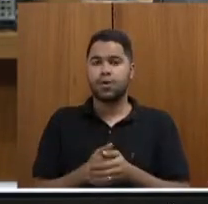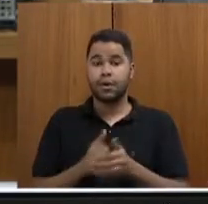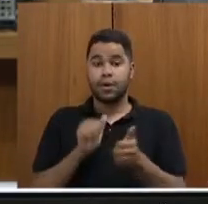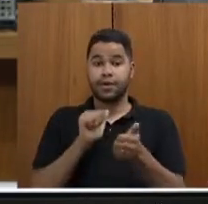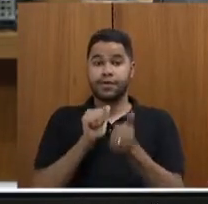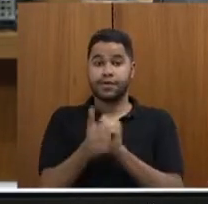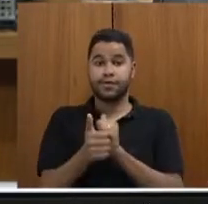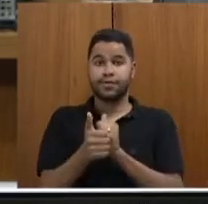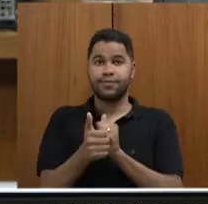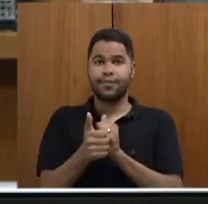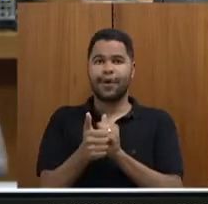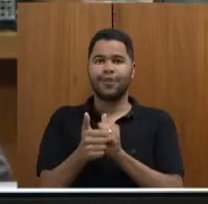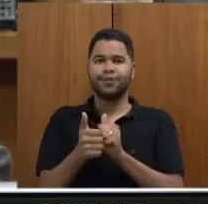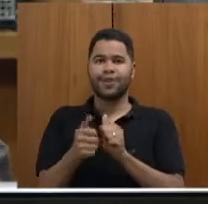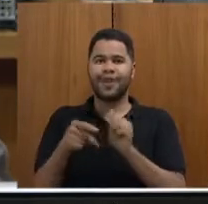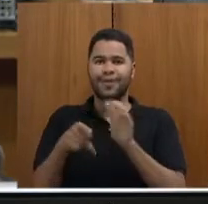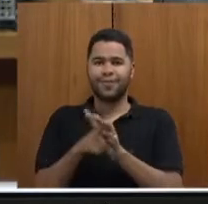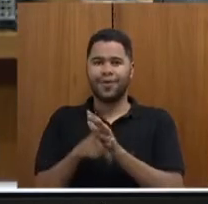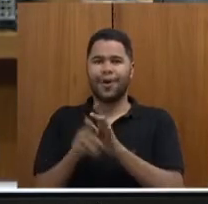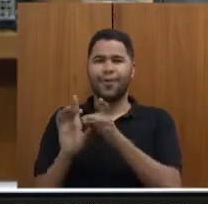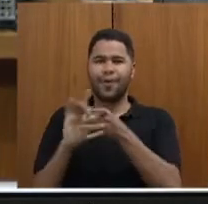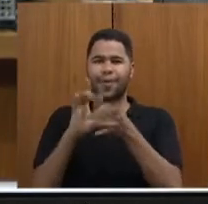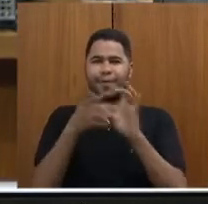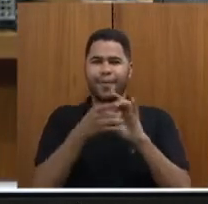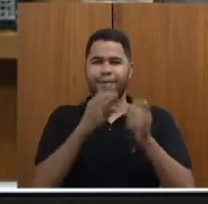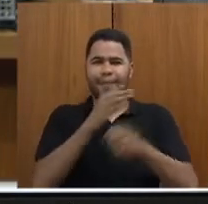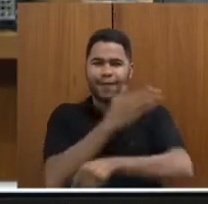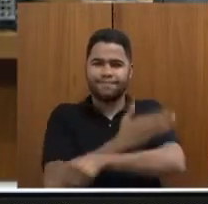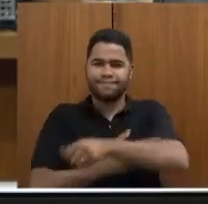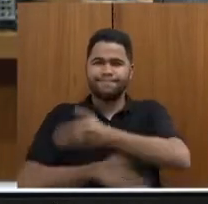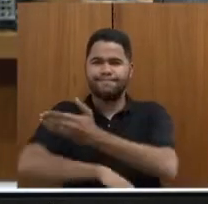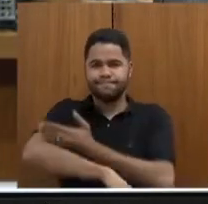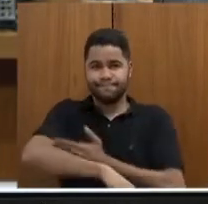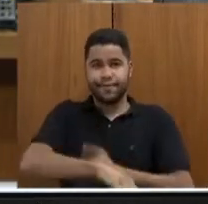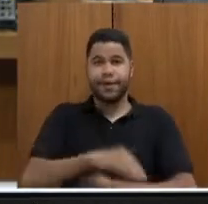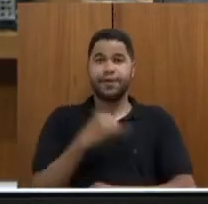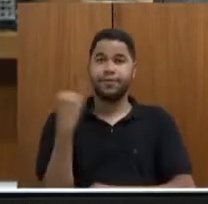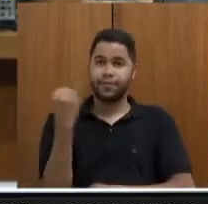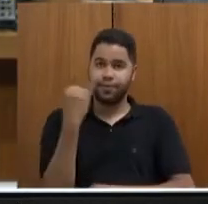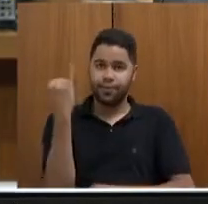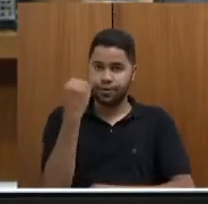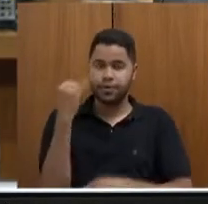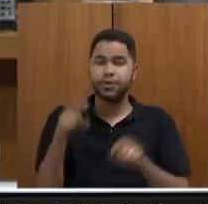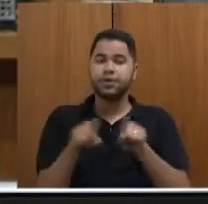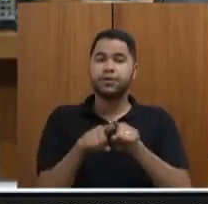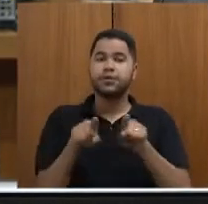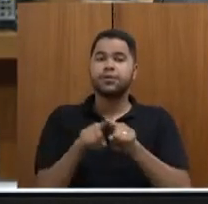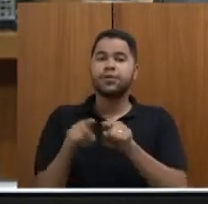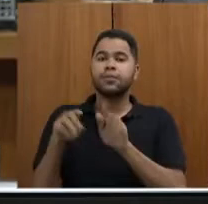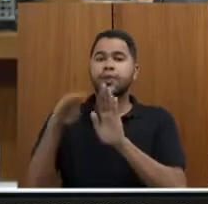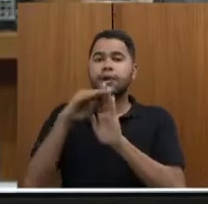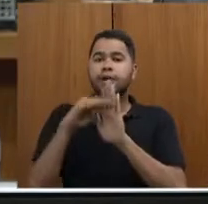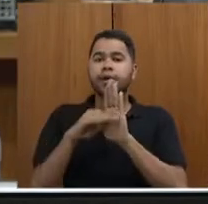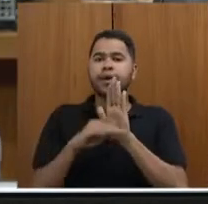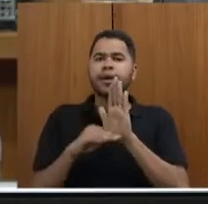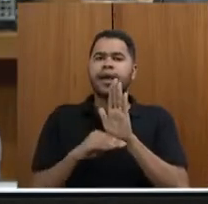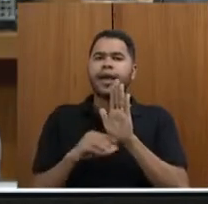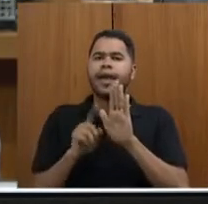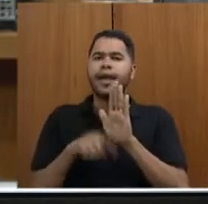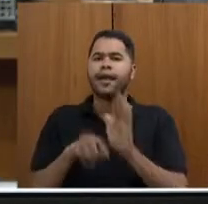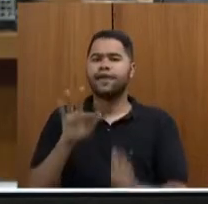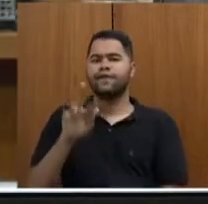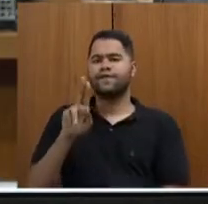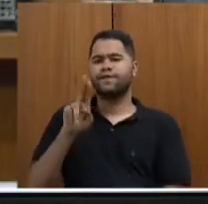esporte paralímpico, que eu acho extremamente importante. E a senhora falou também em regularização fundiária. Esse